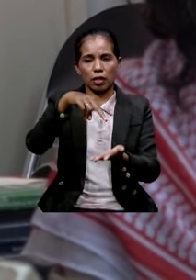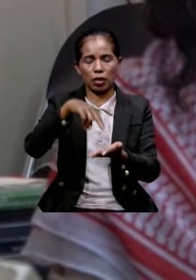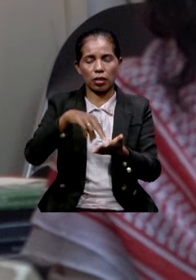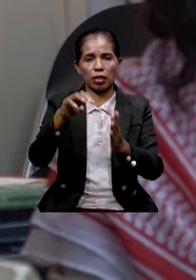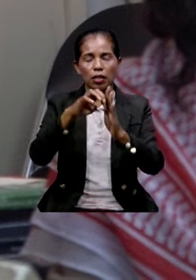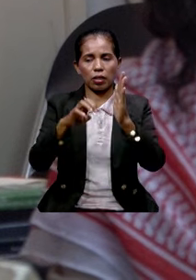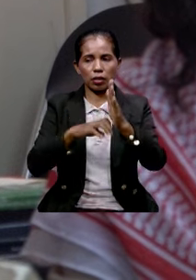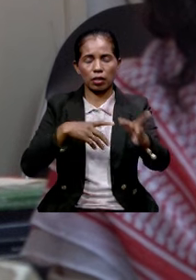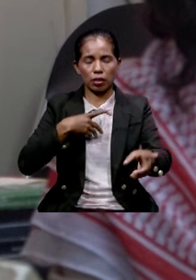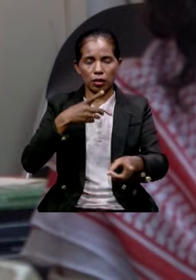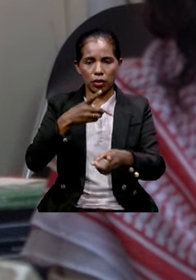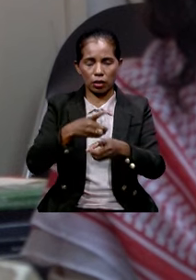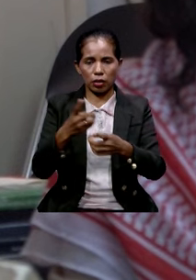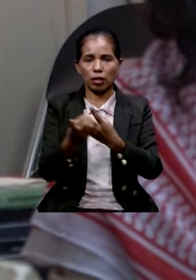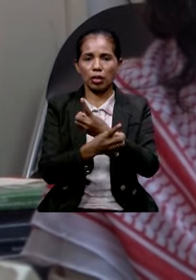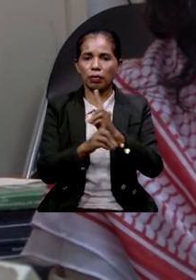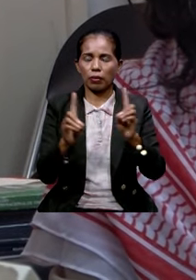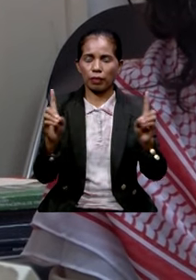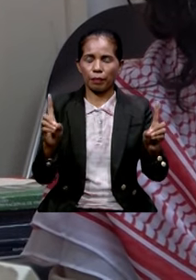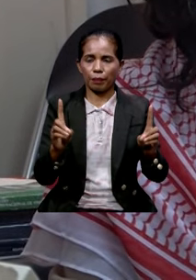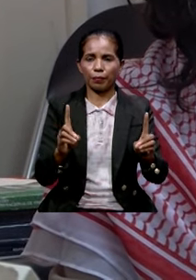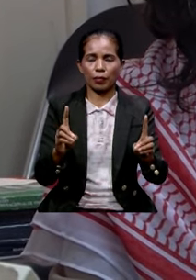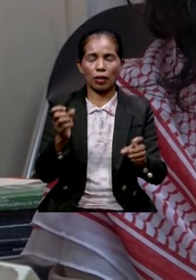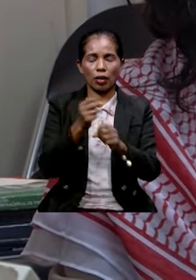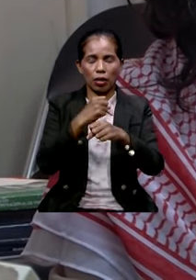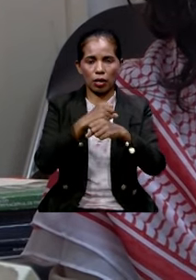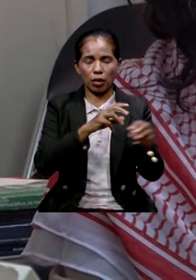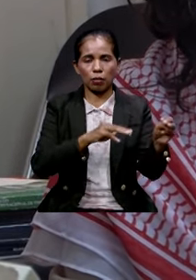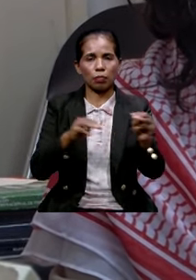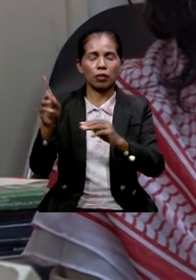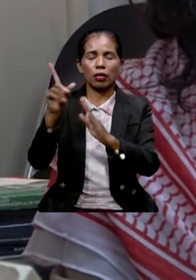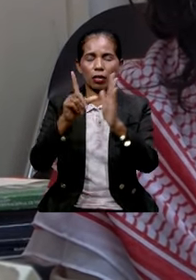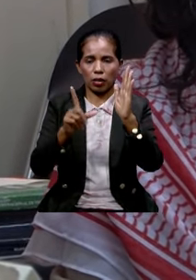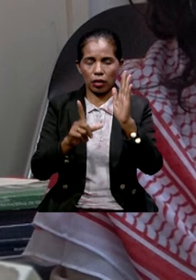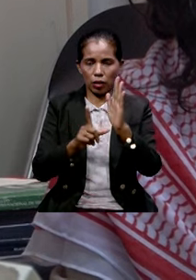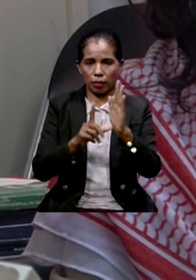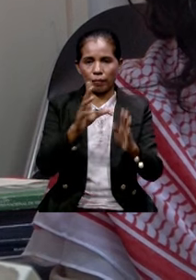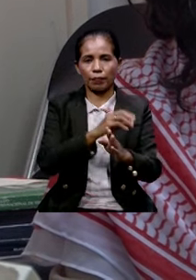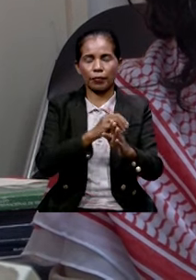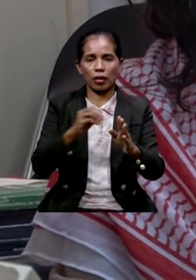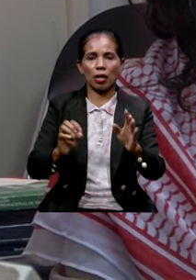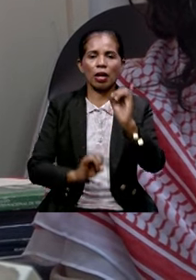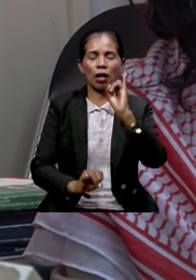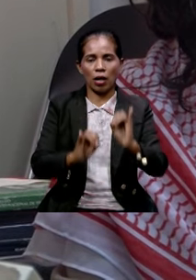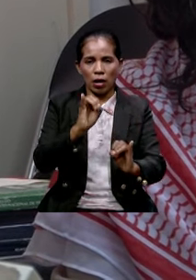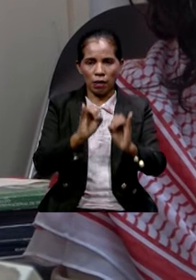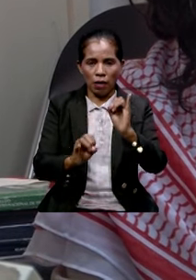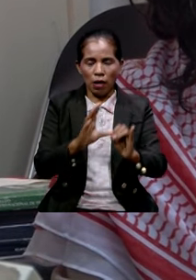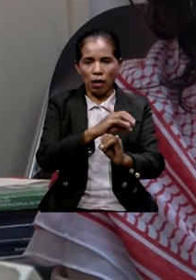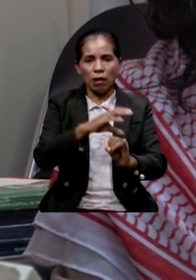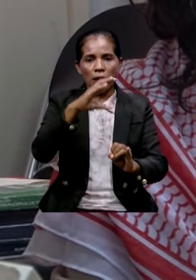Estado de Direito Democrático. Em vez de halo alteração da lei, vou enfraquece independência